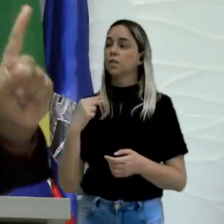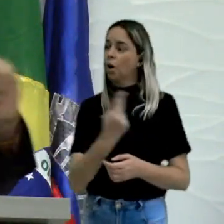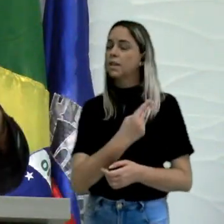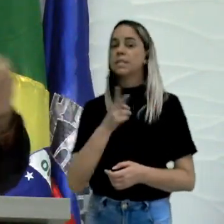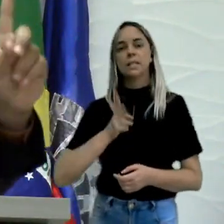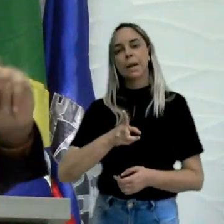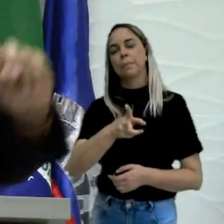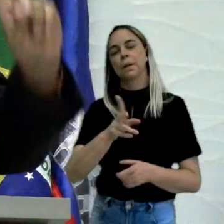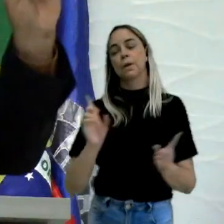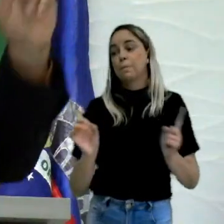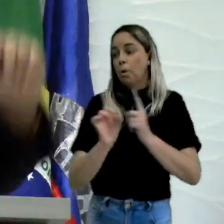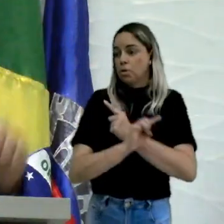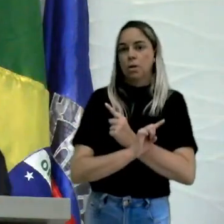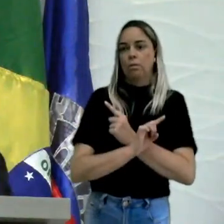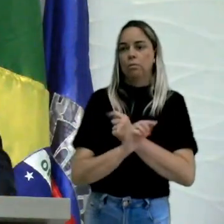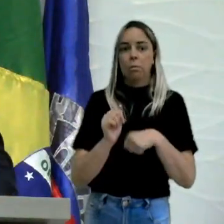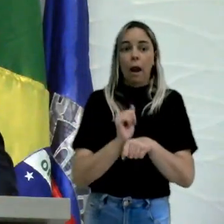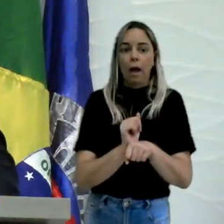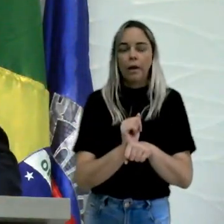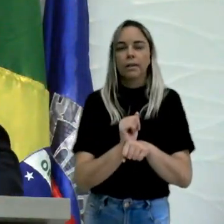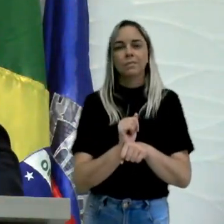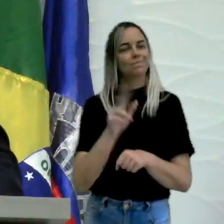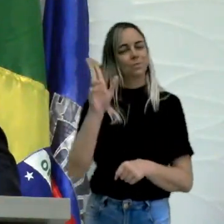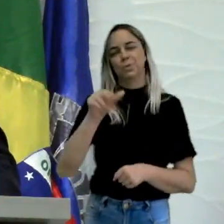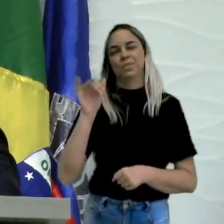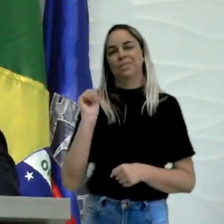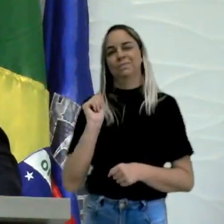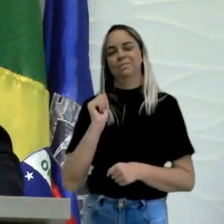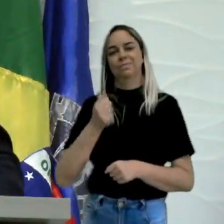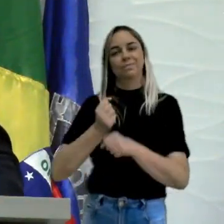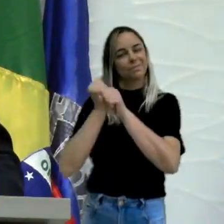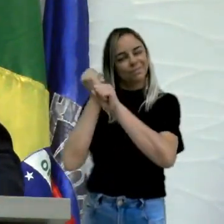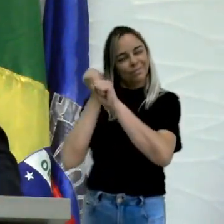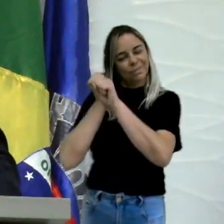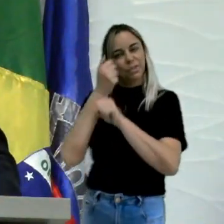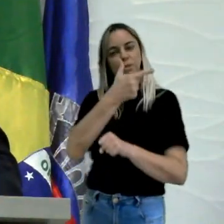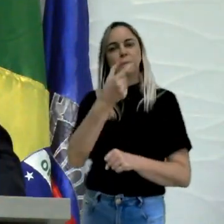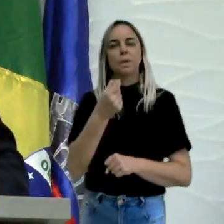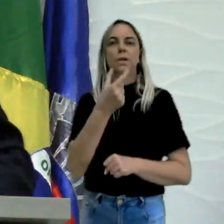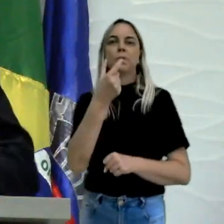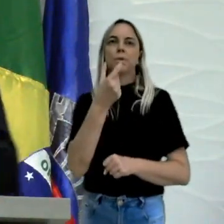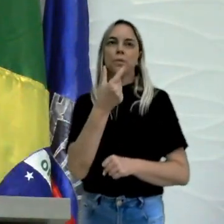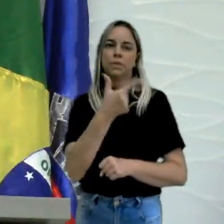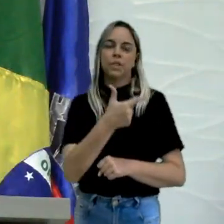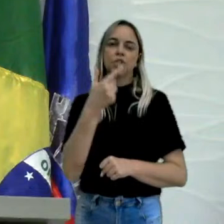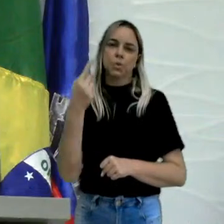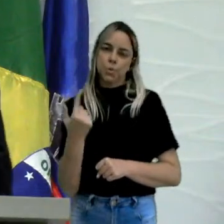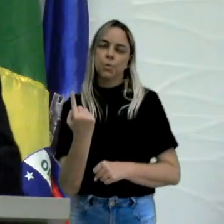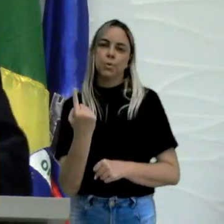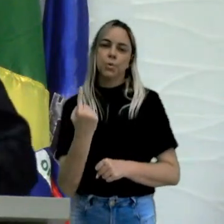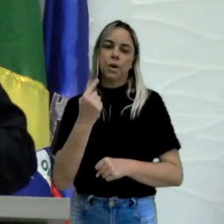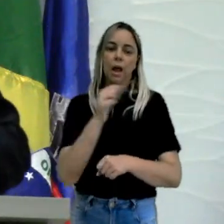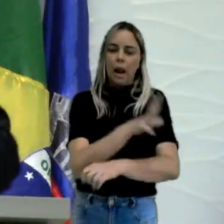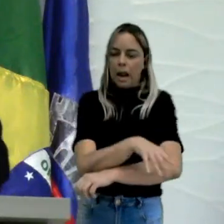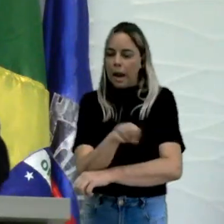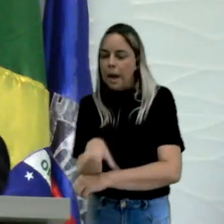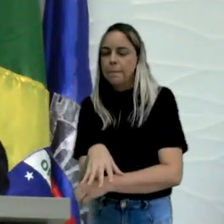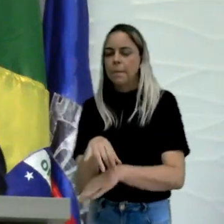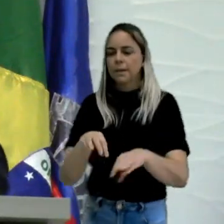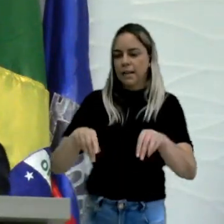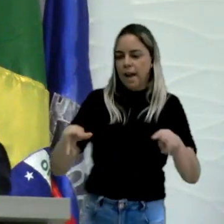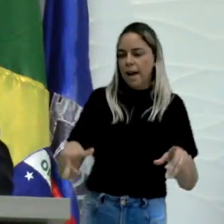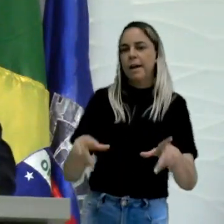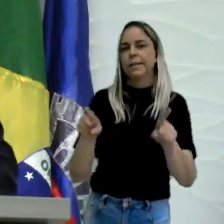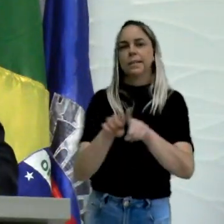essa oposição nunca parou. Desde 2021, ara terra, limpa barreiro, coloca